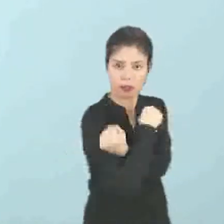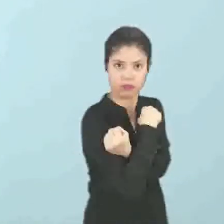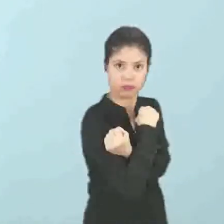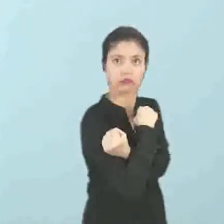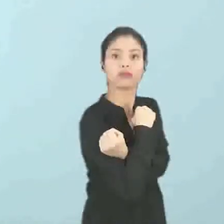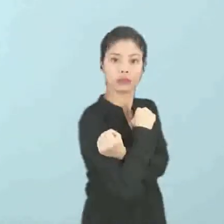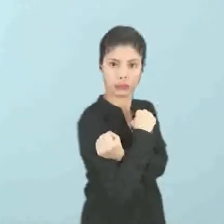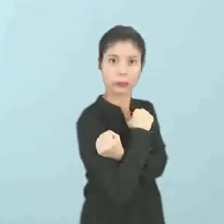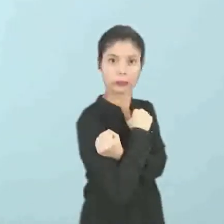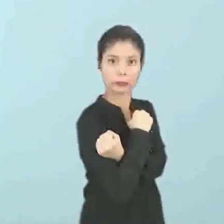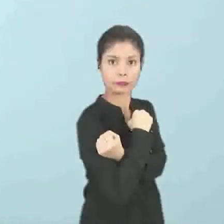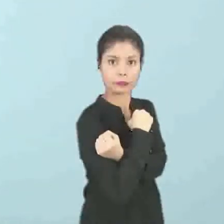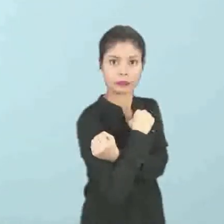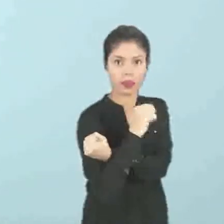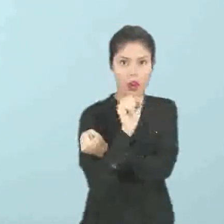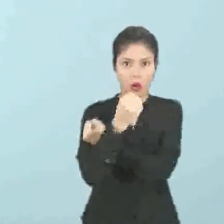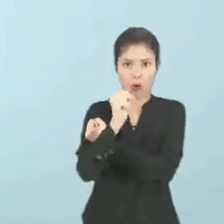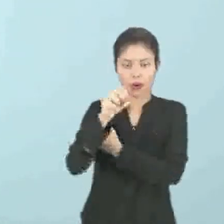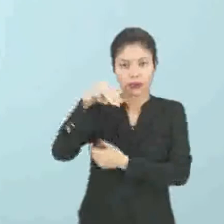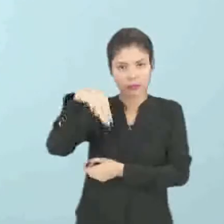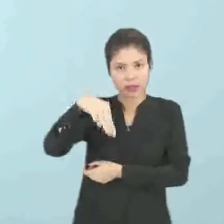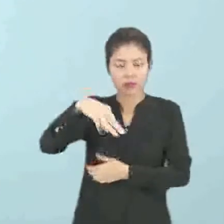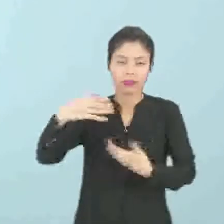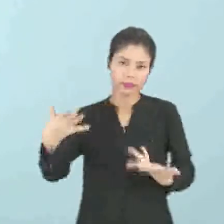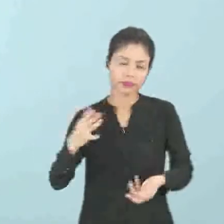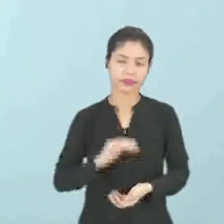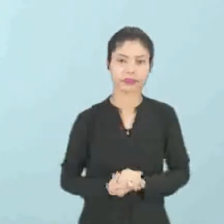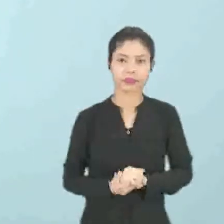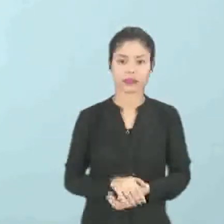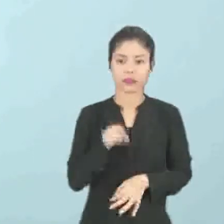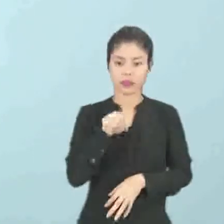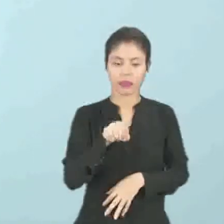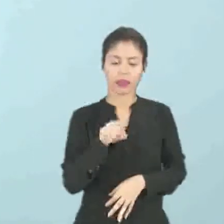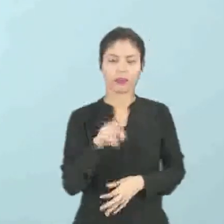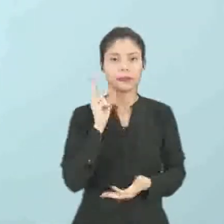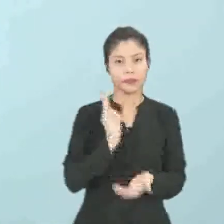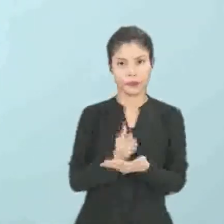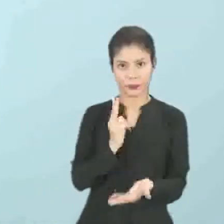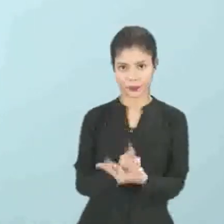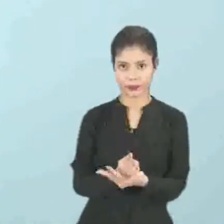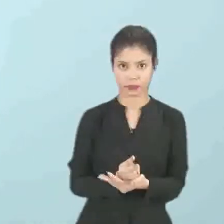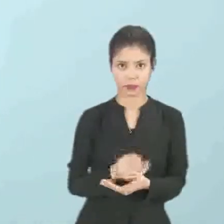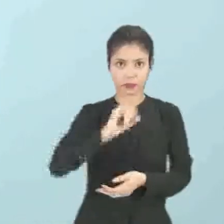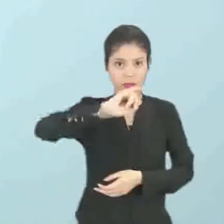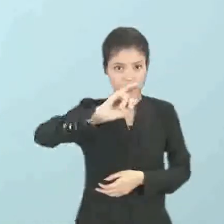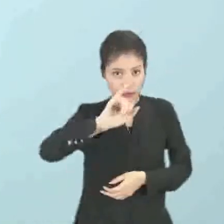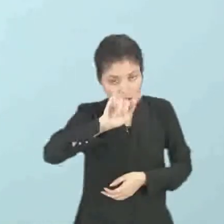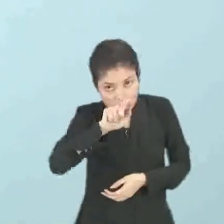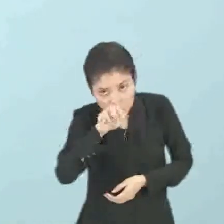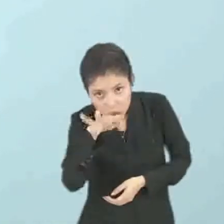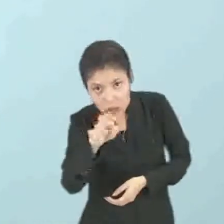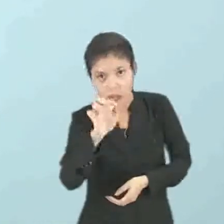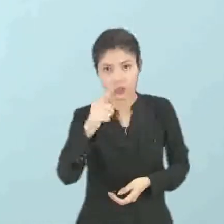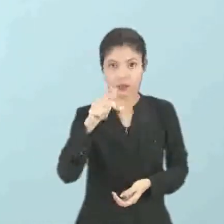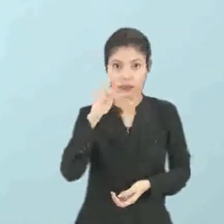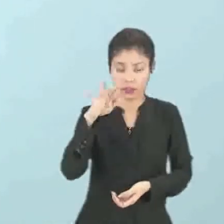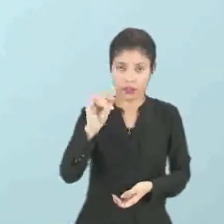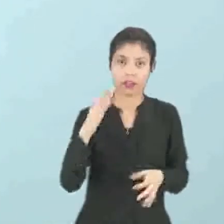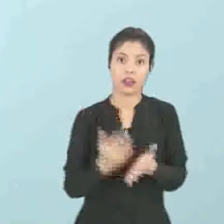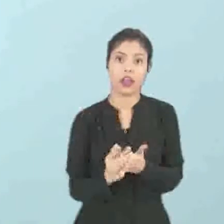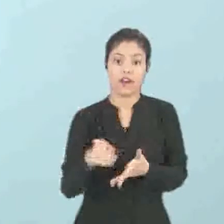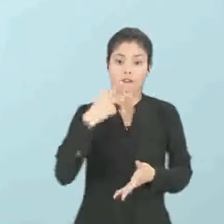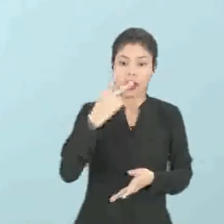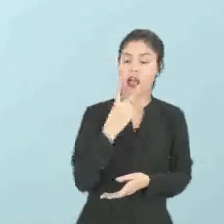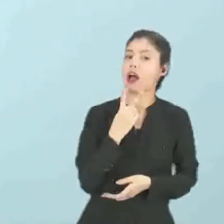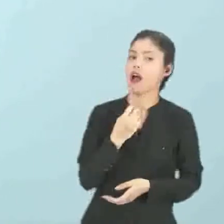pescoço por cerca de 8 minutos. Isso, mesmo George Floyd falando em voz alta que não